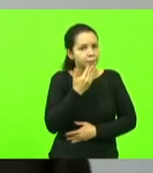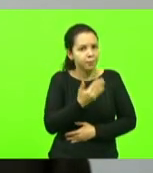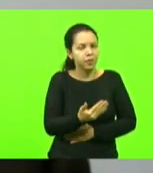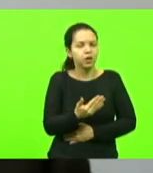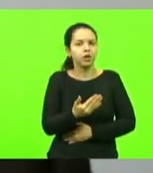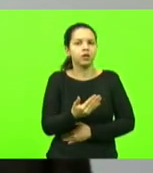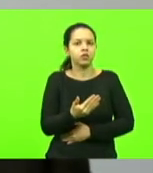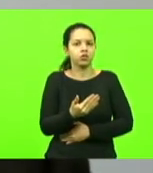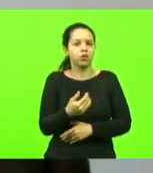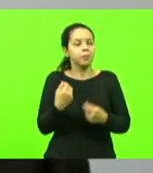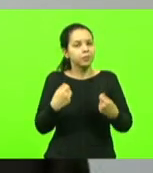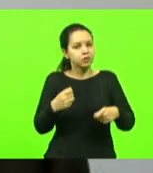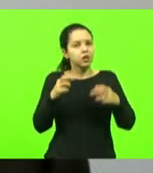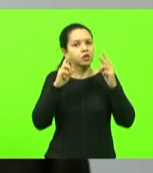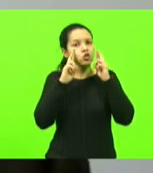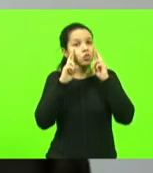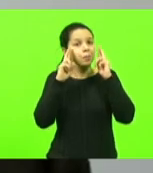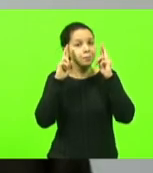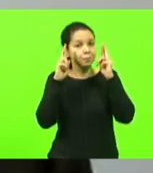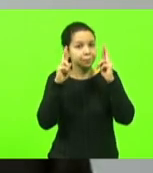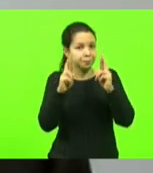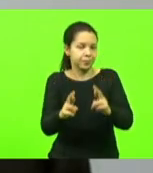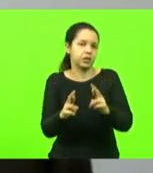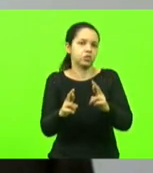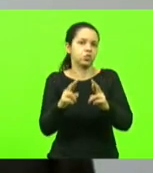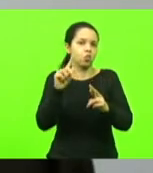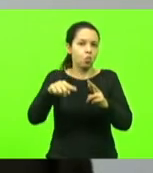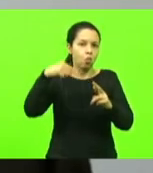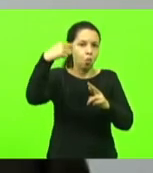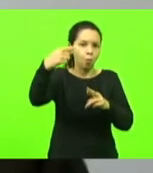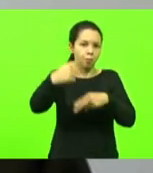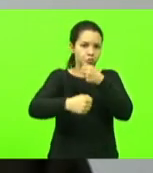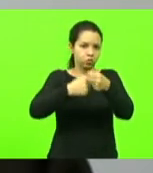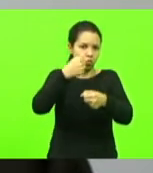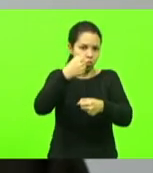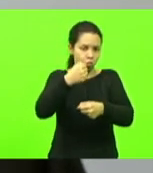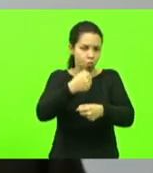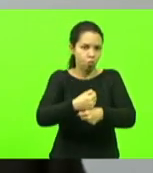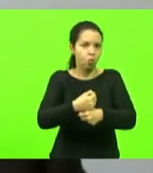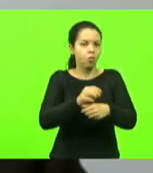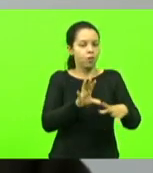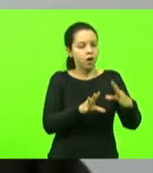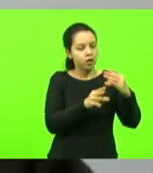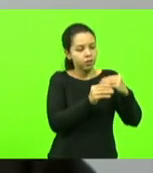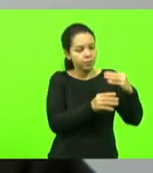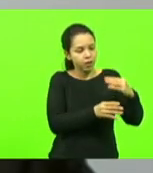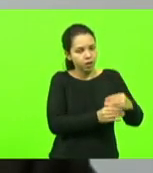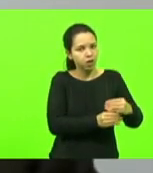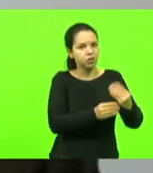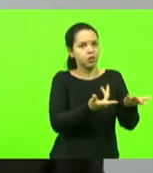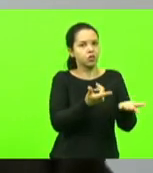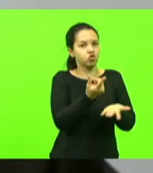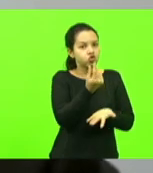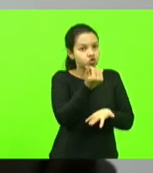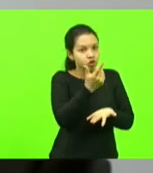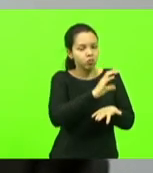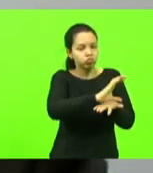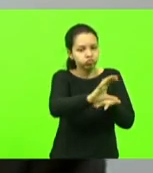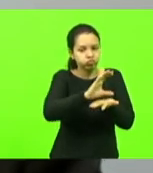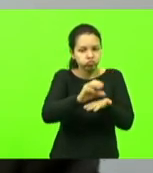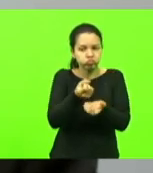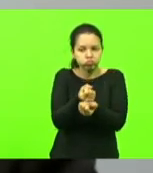forma respeitosa o próximo ano que sejam distribuídas emendas para que a gente possa também ter